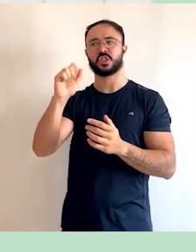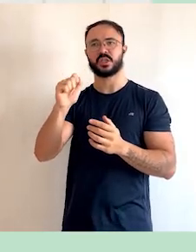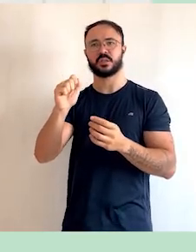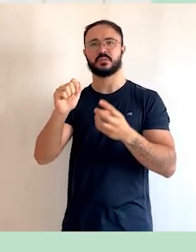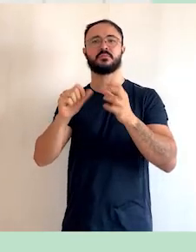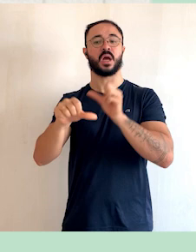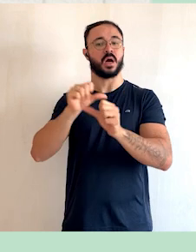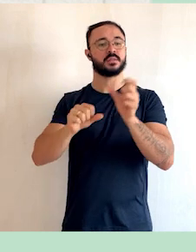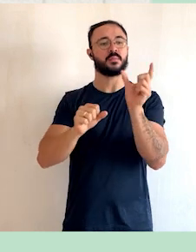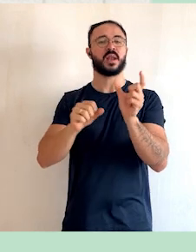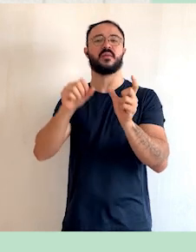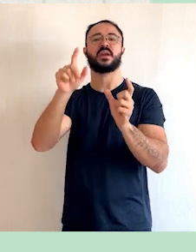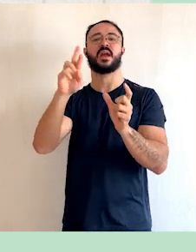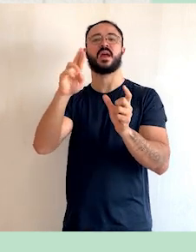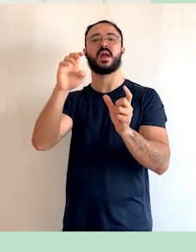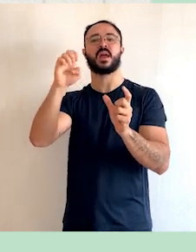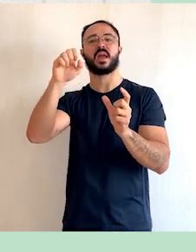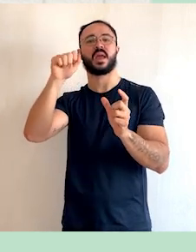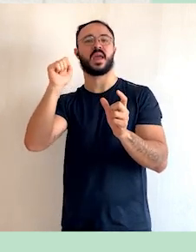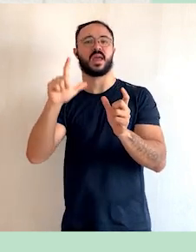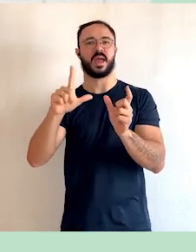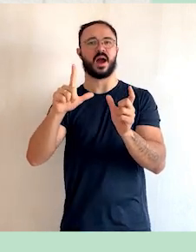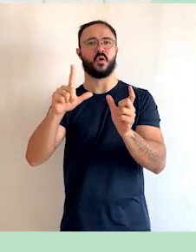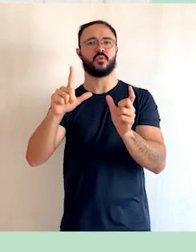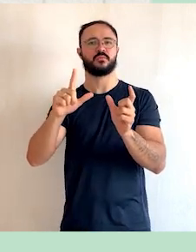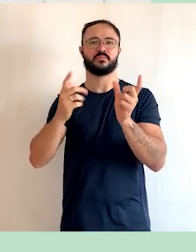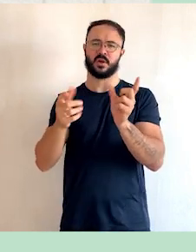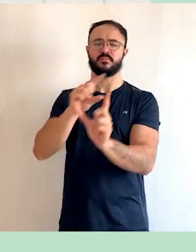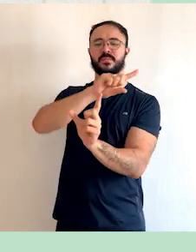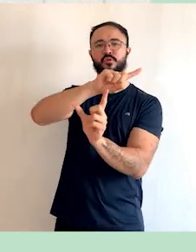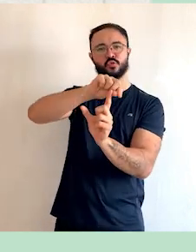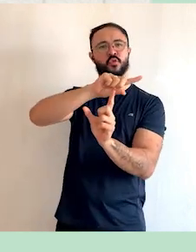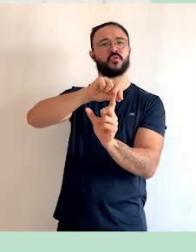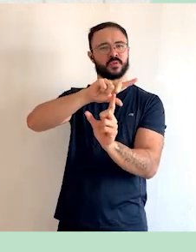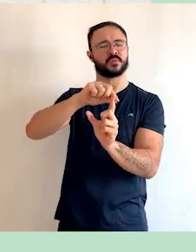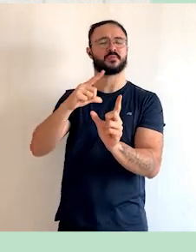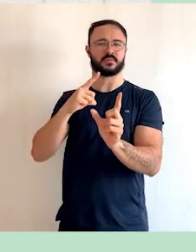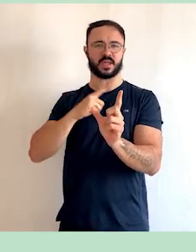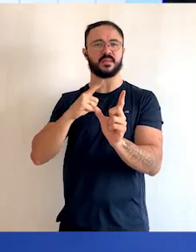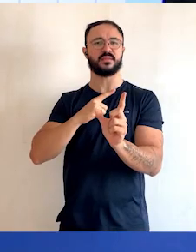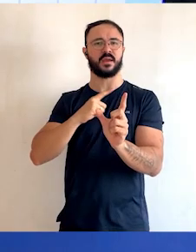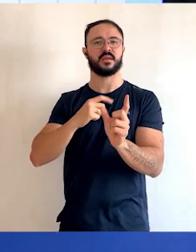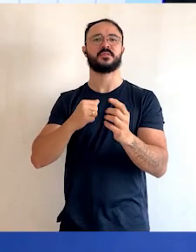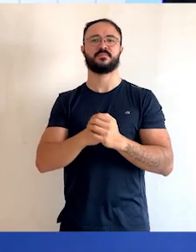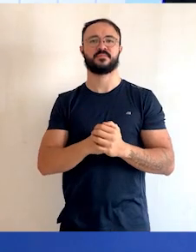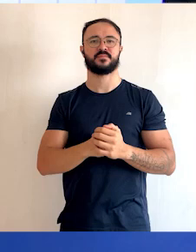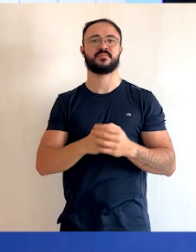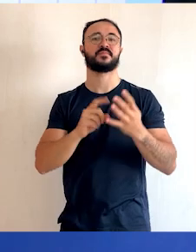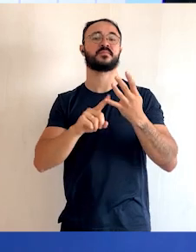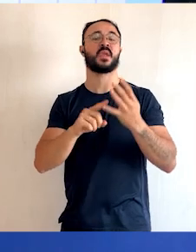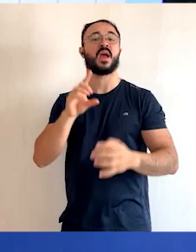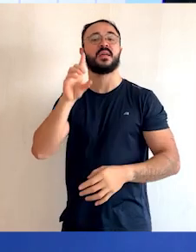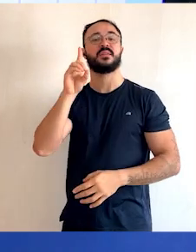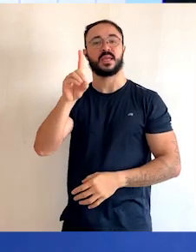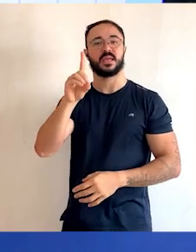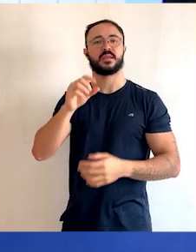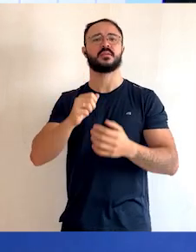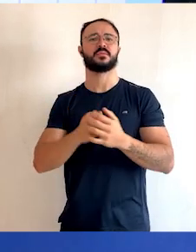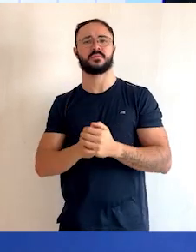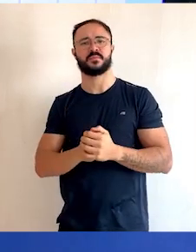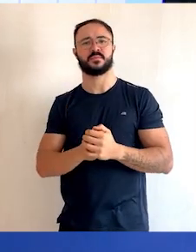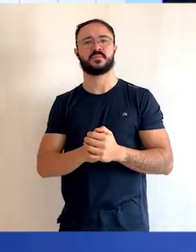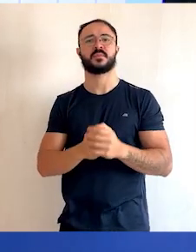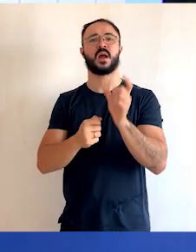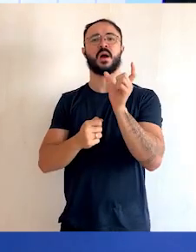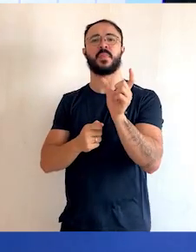sufixo. Na letra D, temos aprendizagem. Essa palavra veio da primitiva